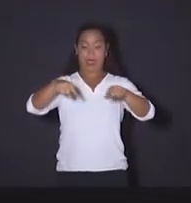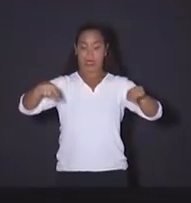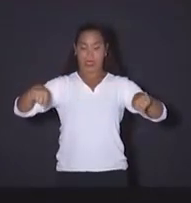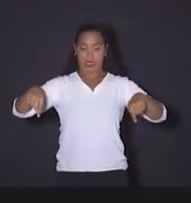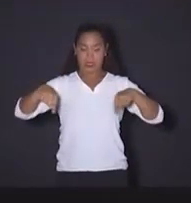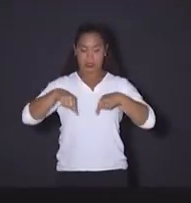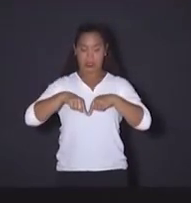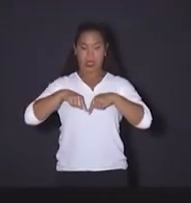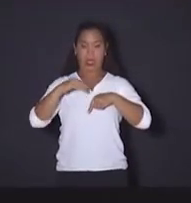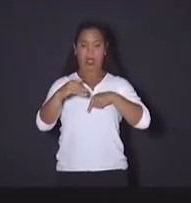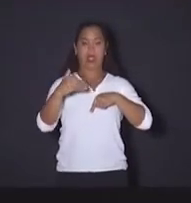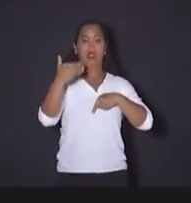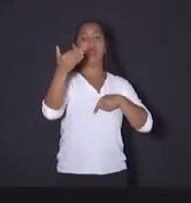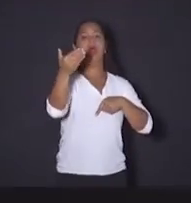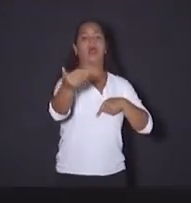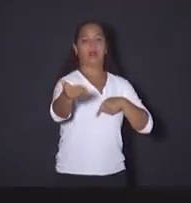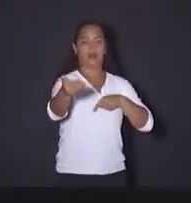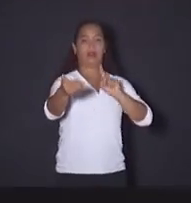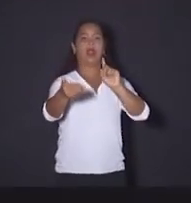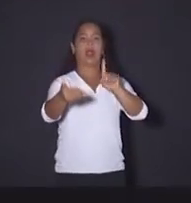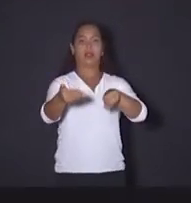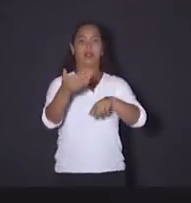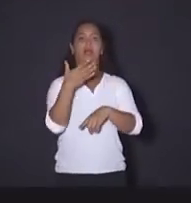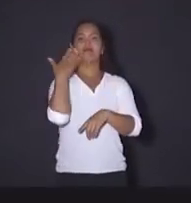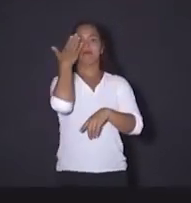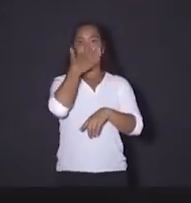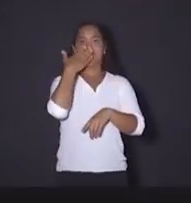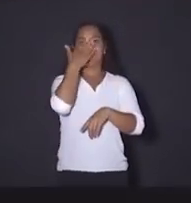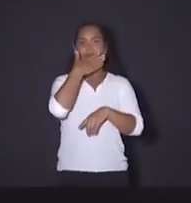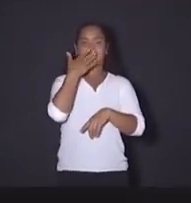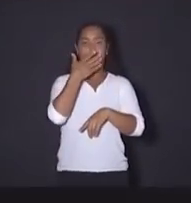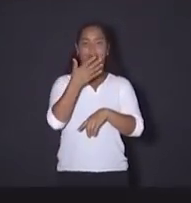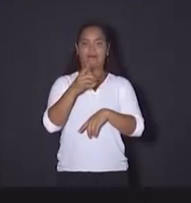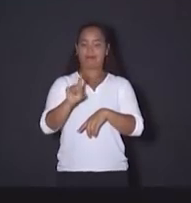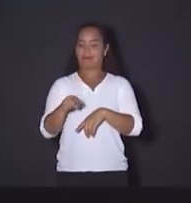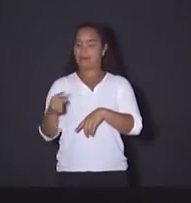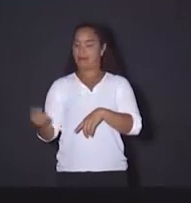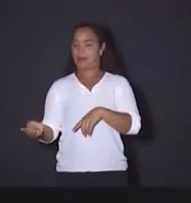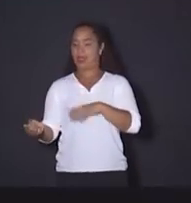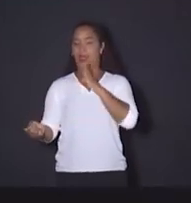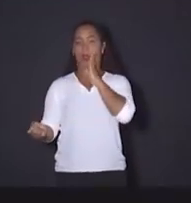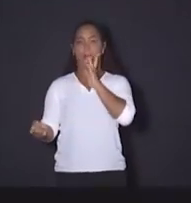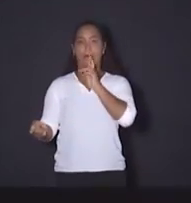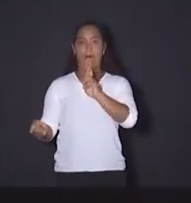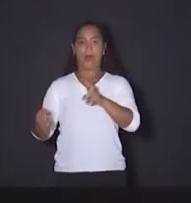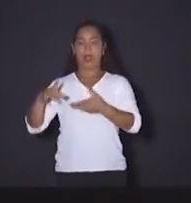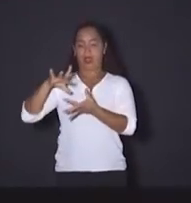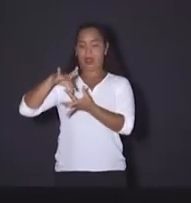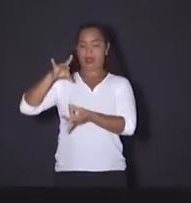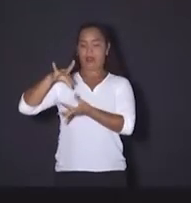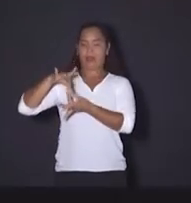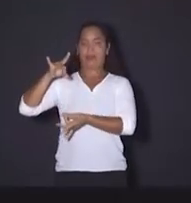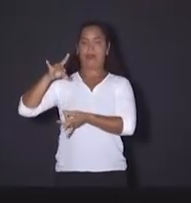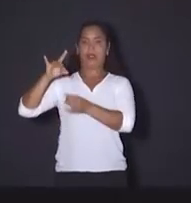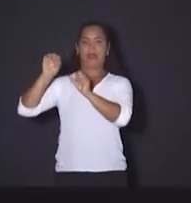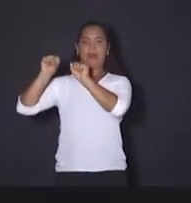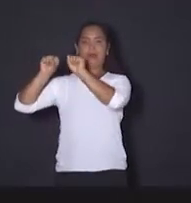A taberna enfraquece o caráter, o bar degenera o espírito.